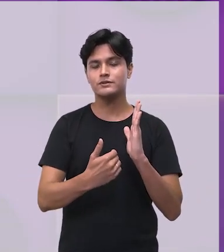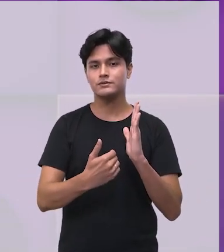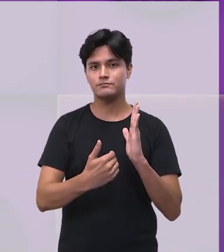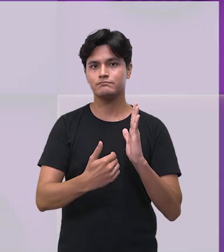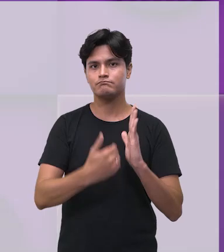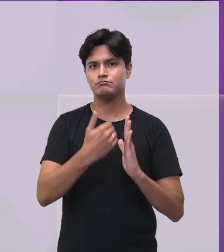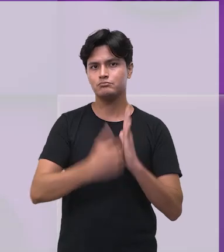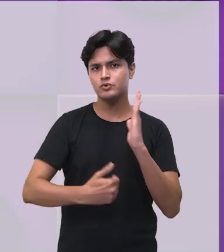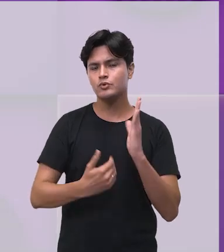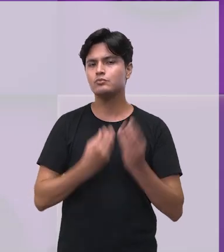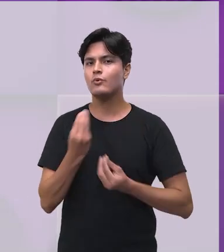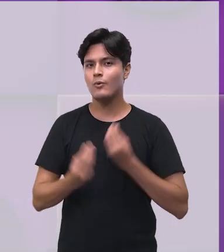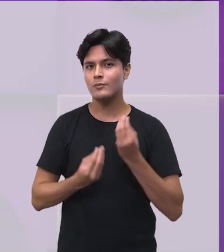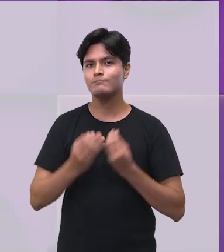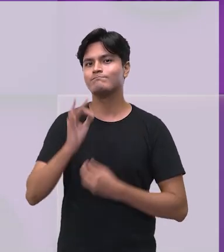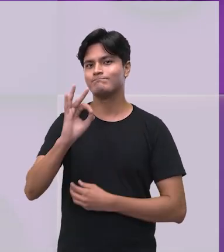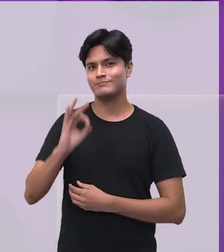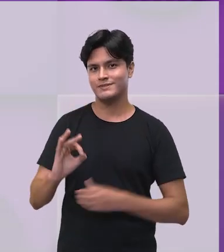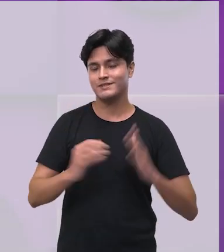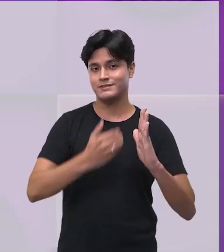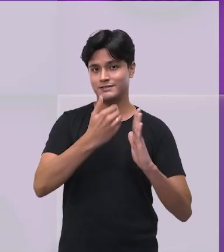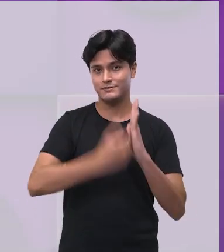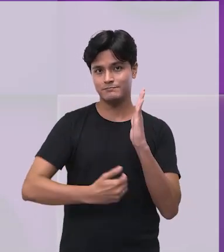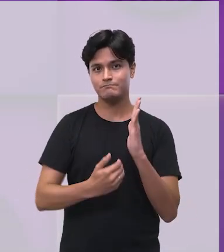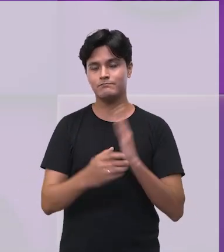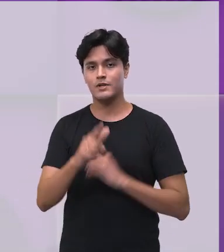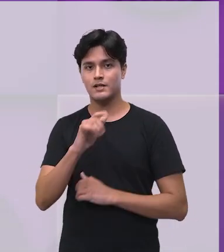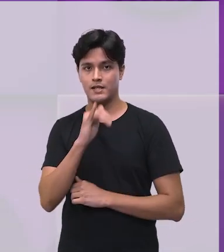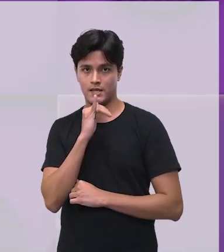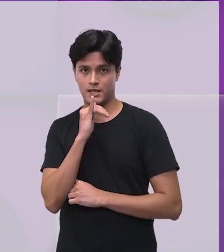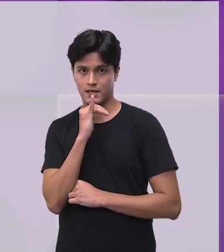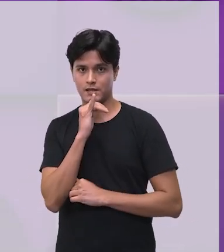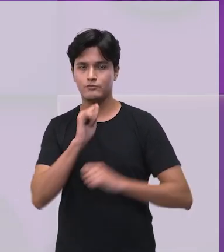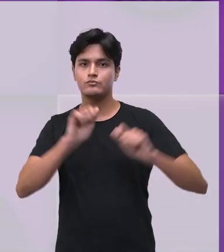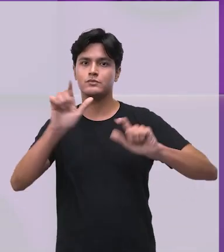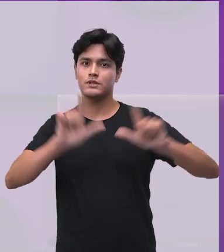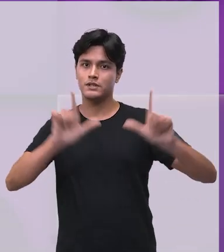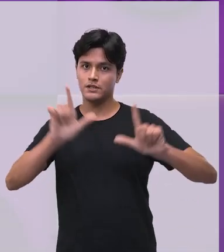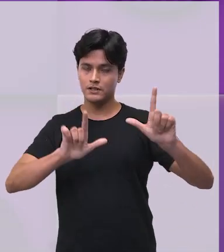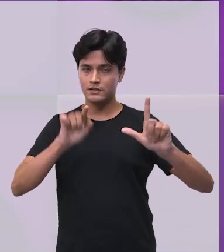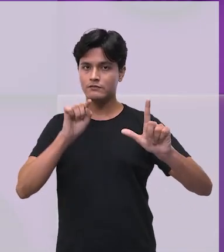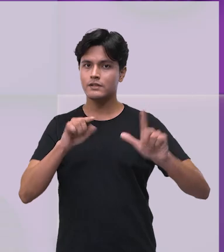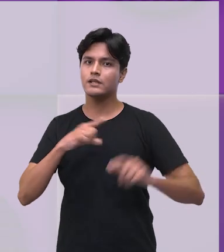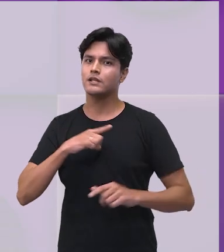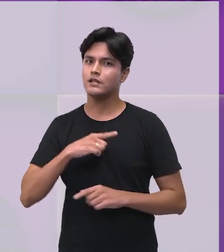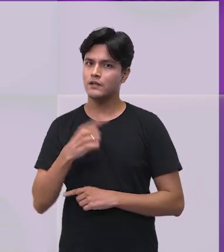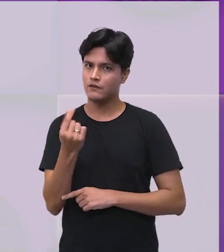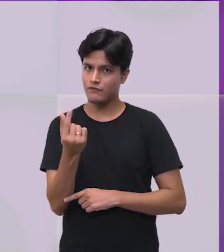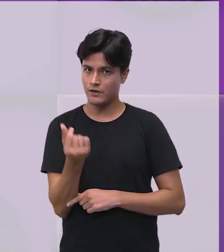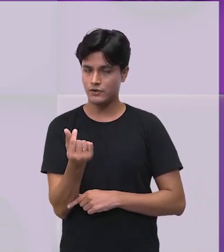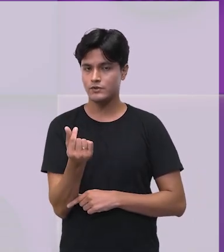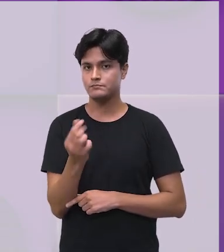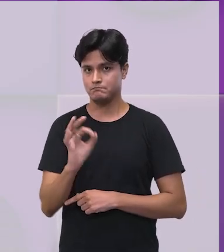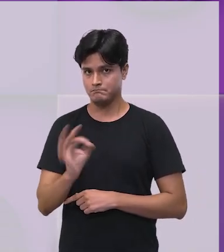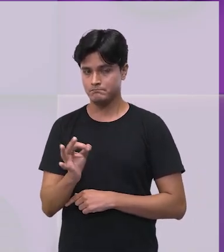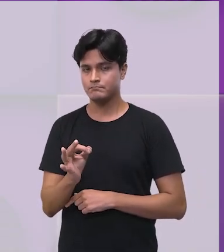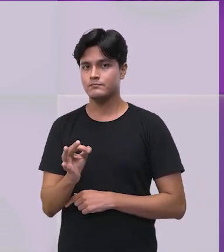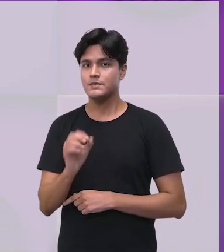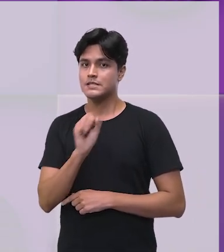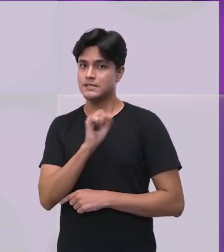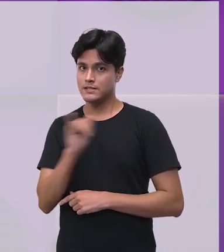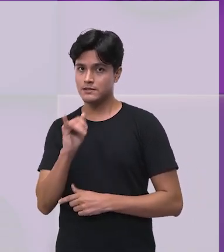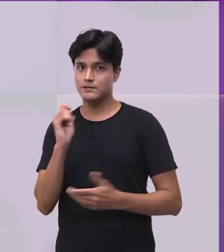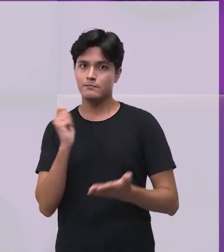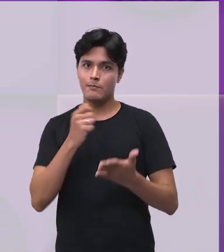forma de porcentagem. Uma TV, por exemplo, ela custa ali um valor, e aí se você pagar